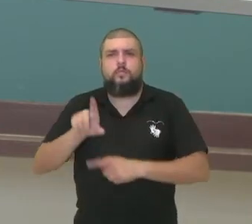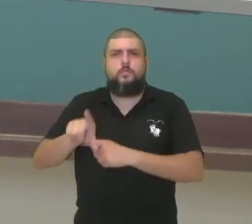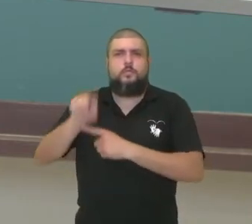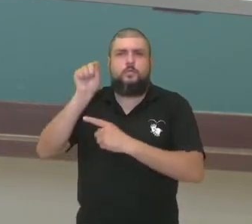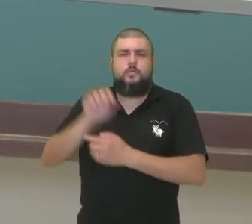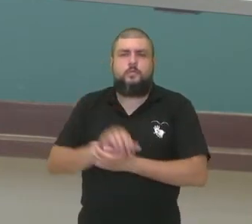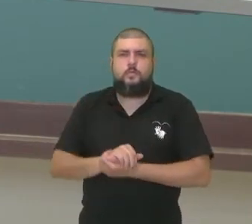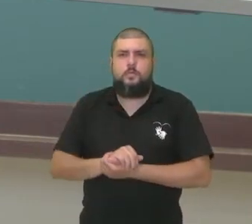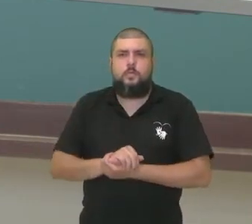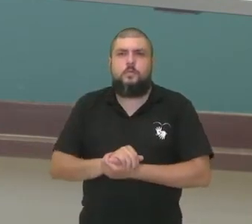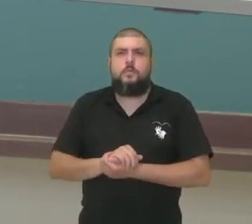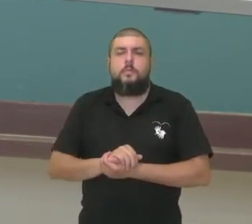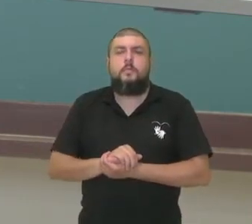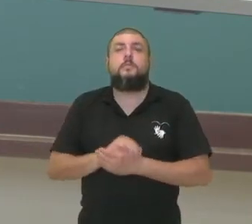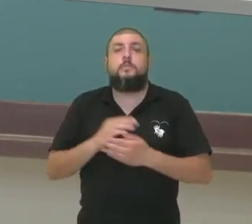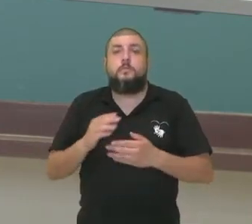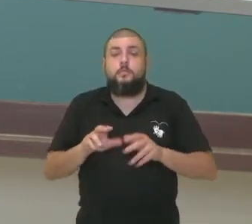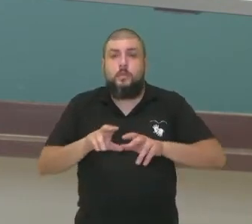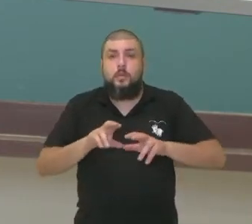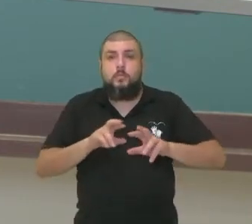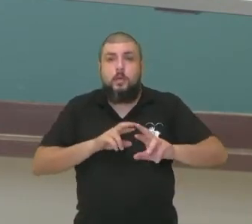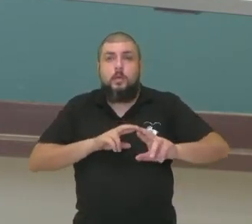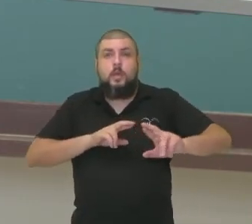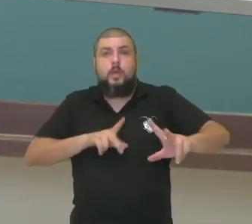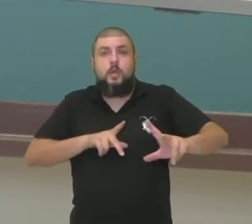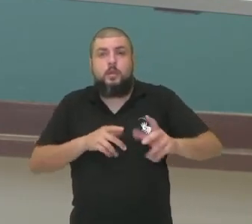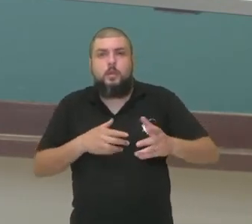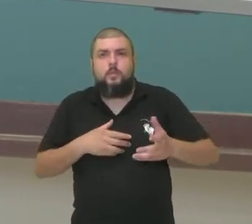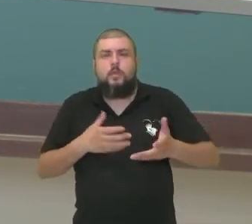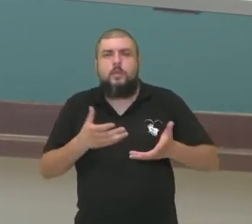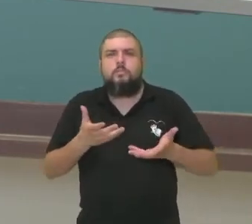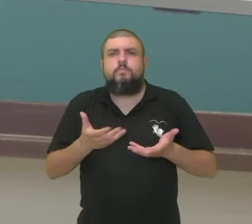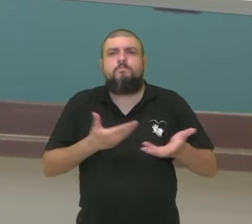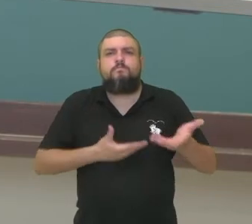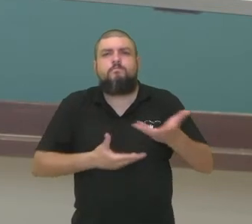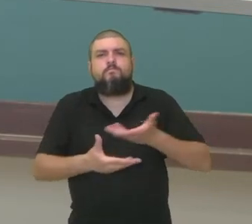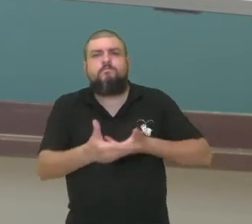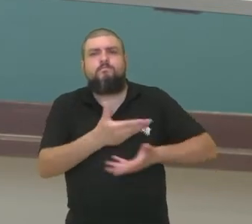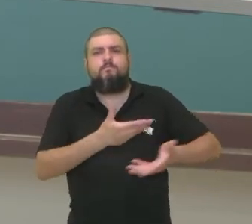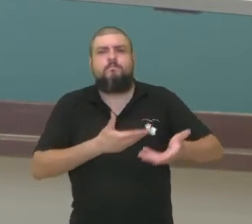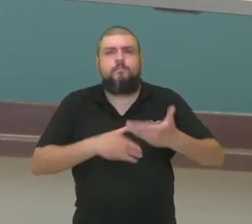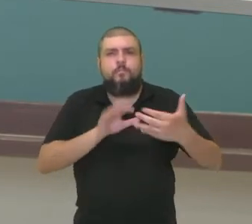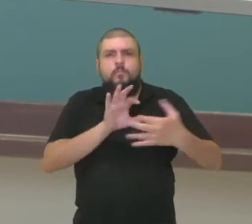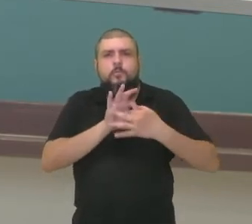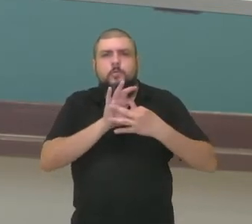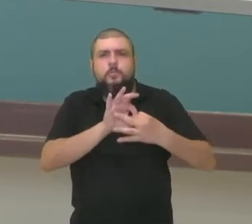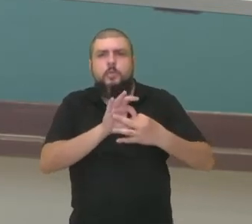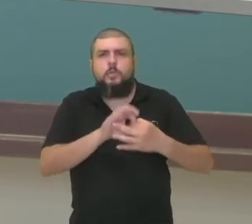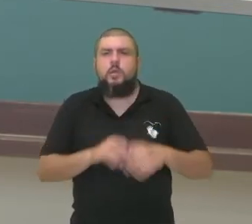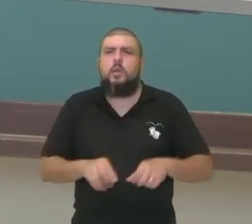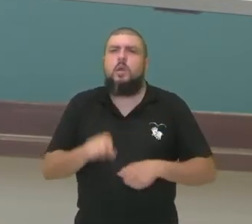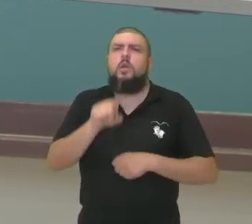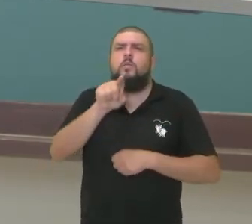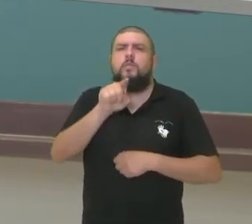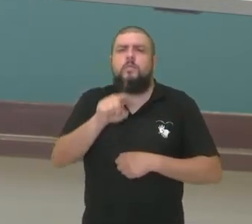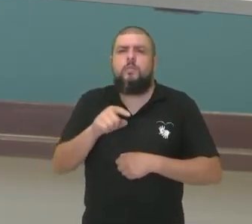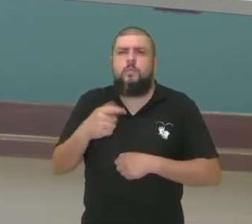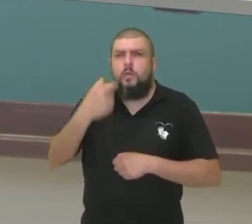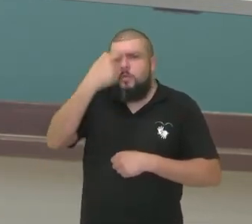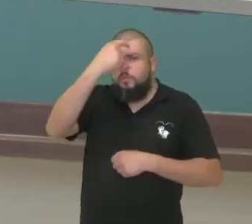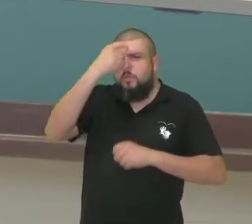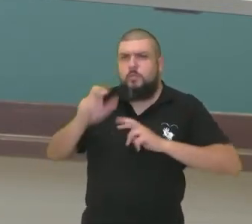nos enriquece e o respeito nos une. E você convive bem com as pessoas que pensam diferente de